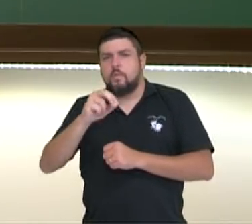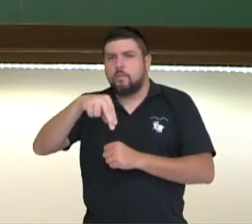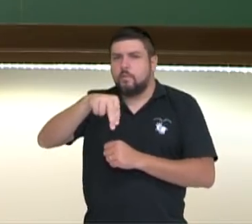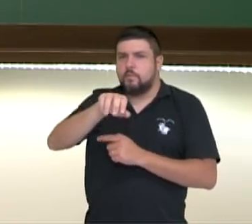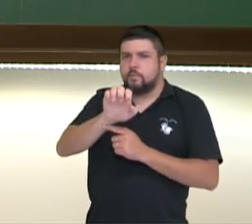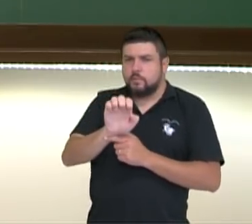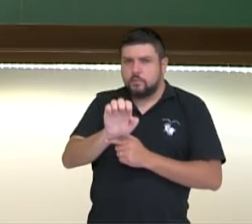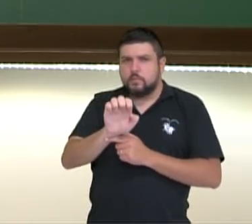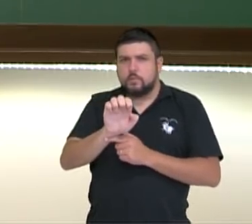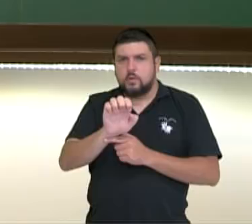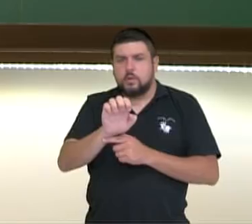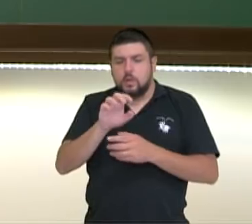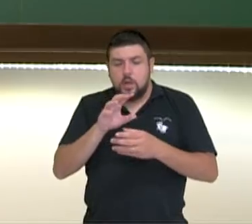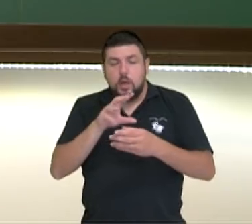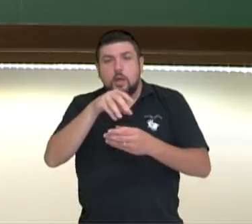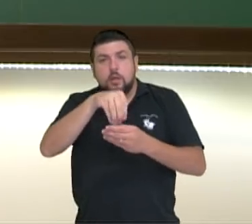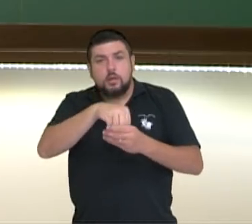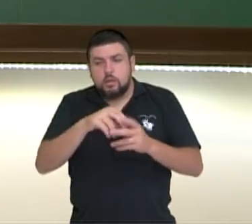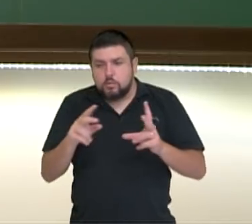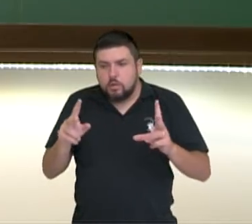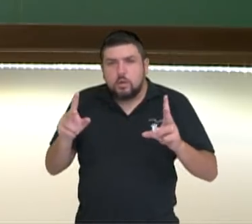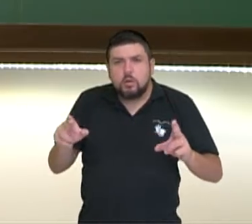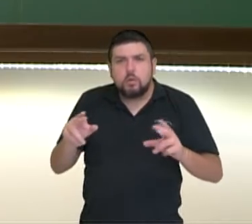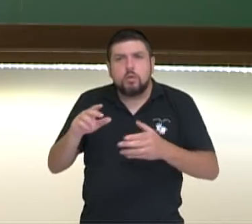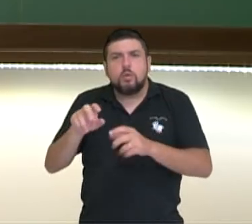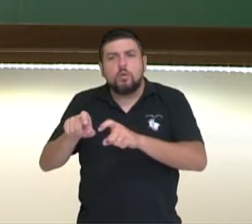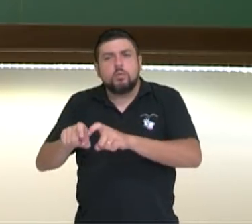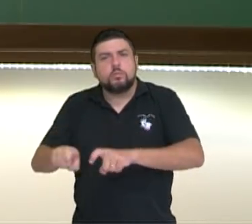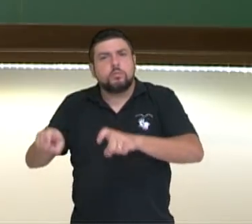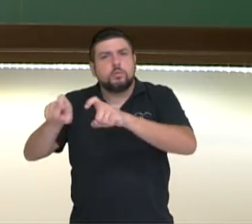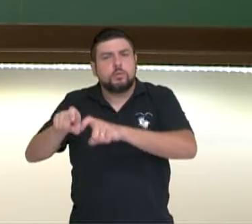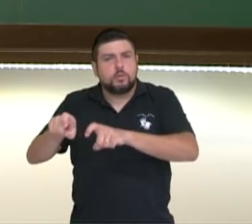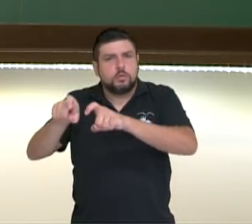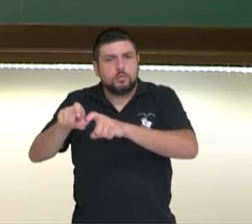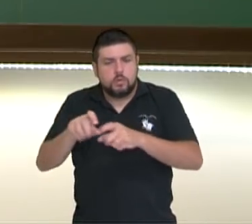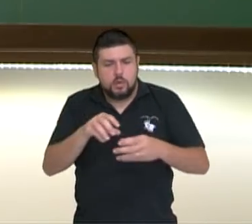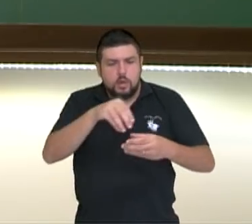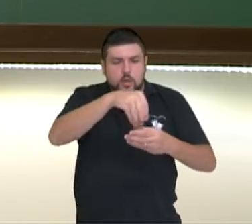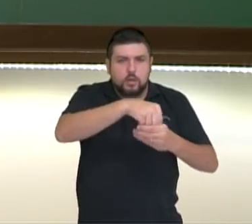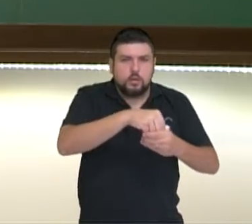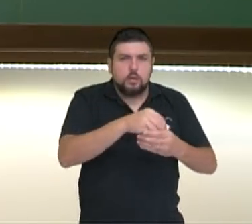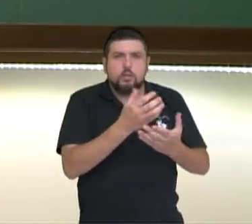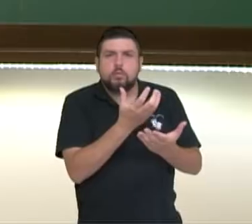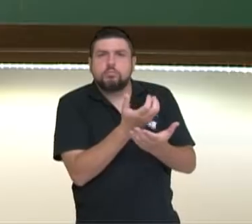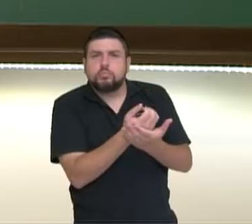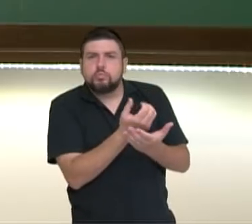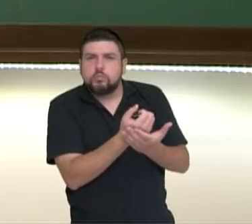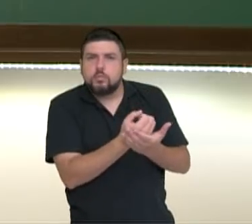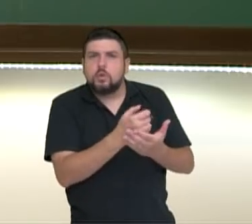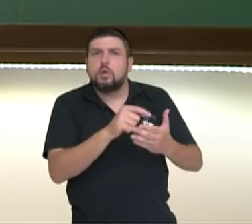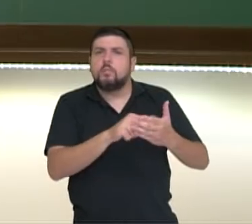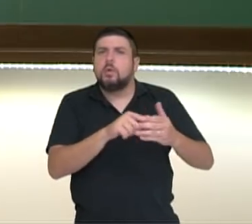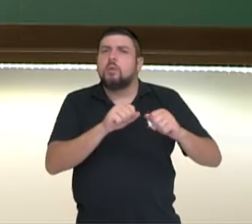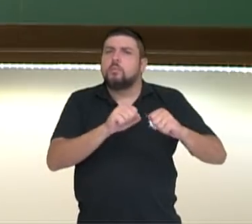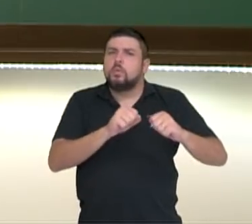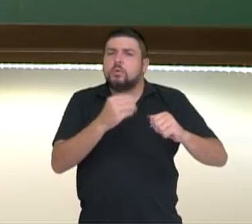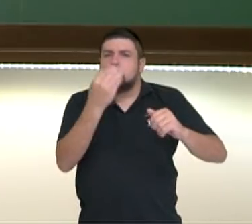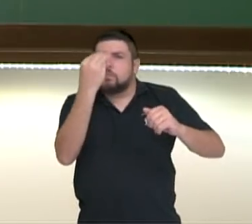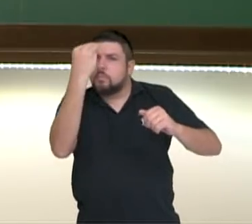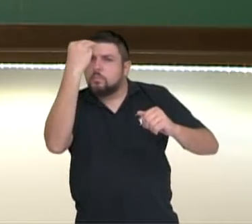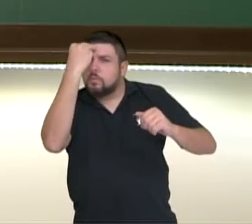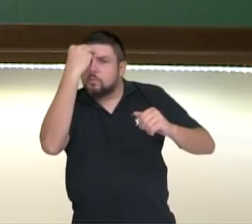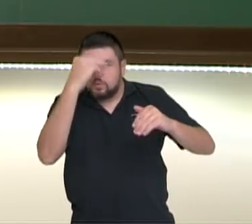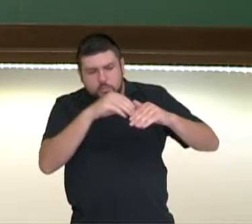eles têm processador, eles têm memória RAM, eles têm armazenamento, espaço para armazenamento. Então,